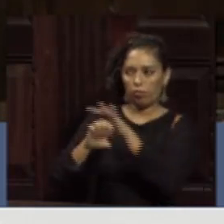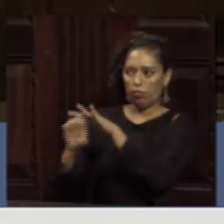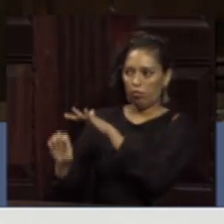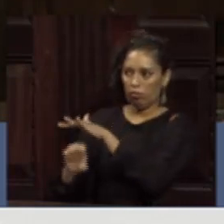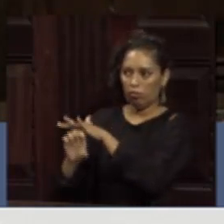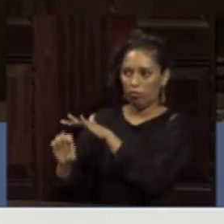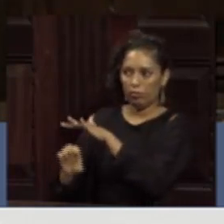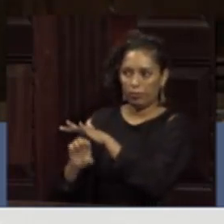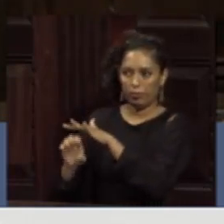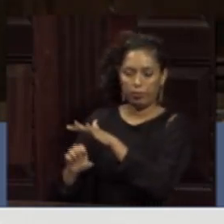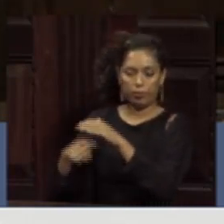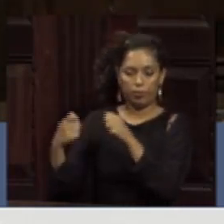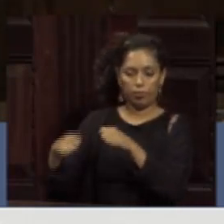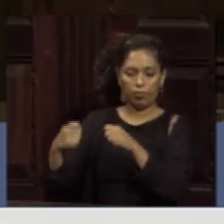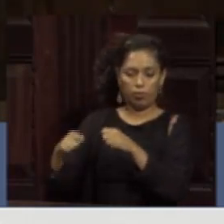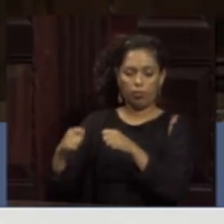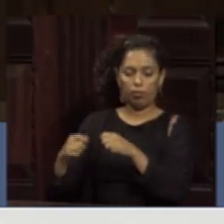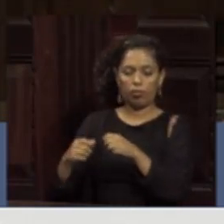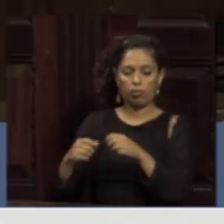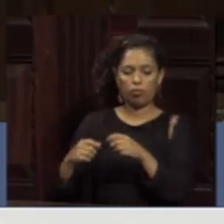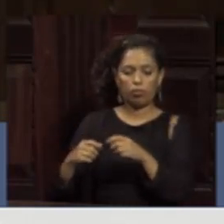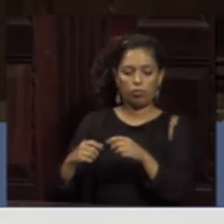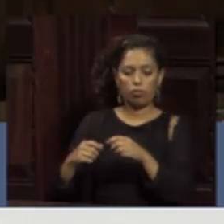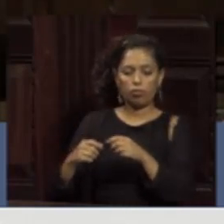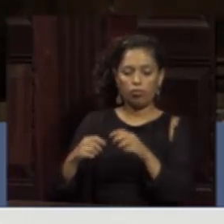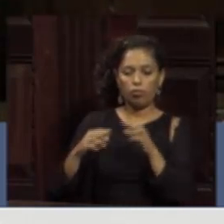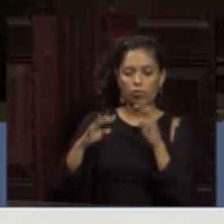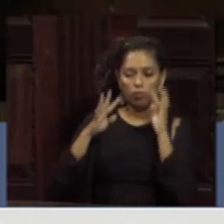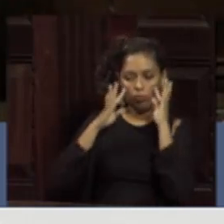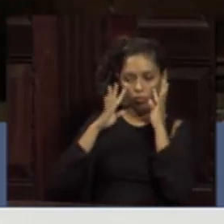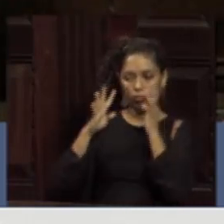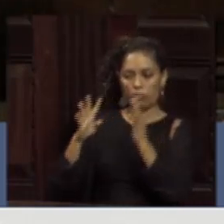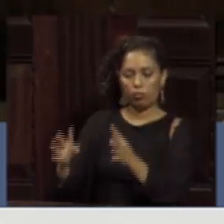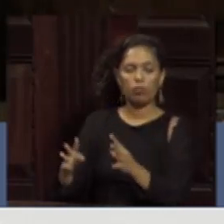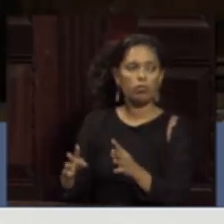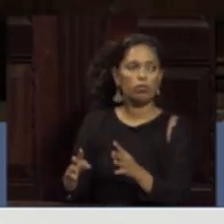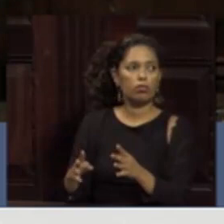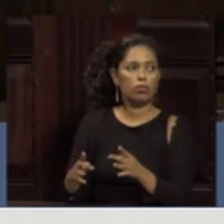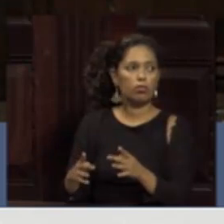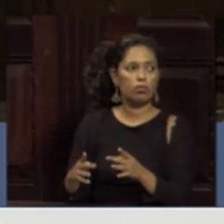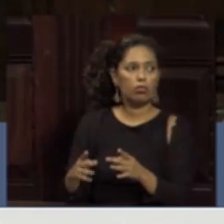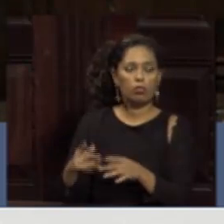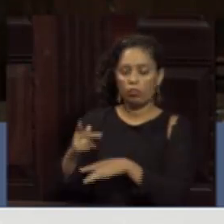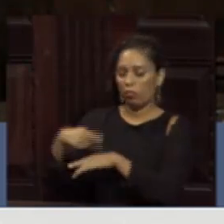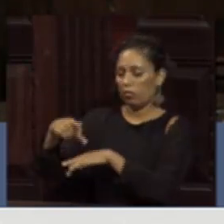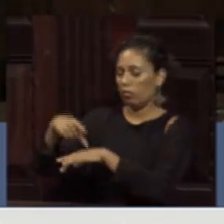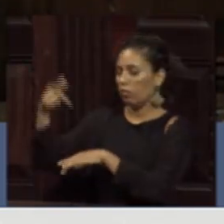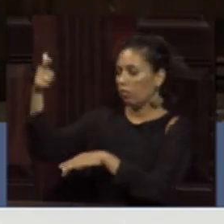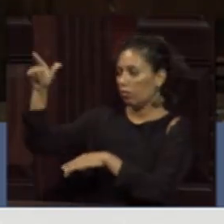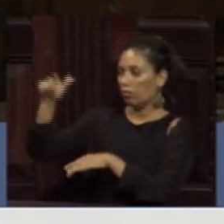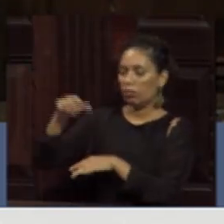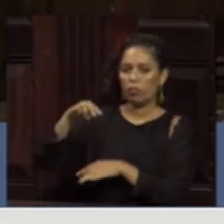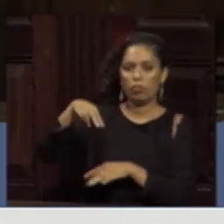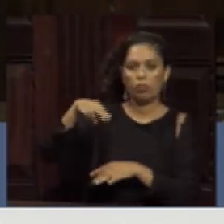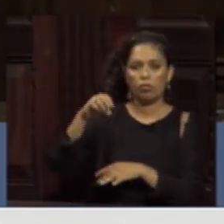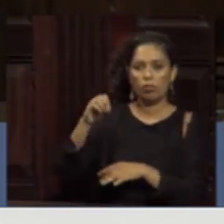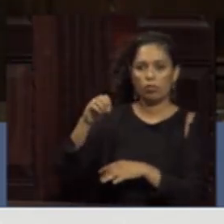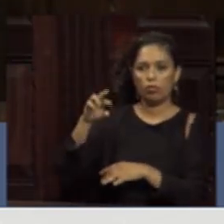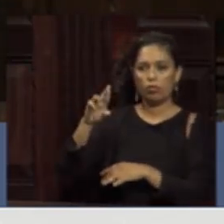ser devidamente responsabilizada e que a Noruega, que o povo